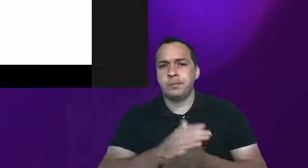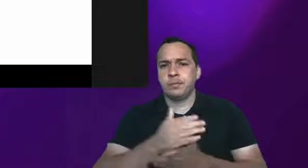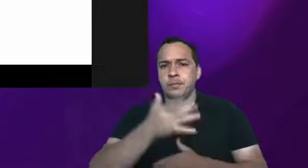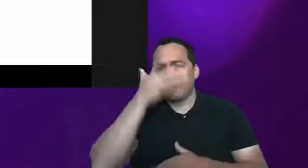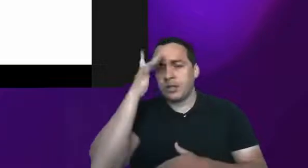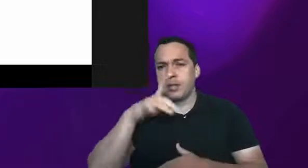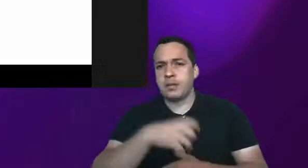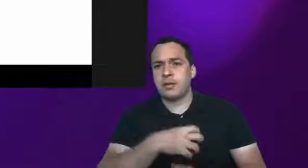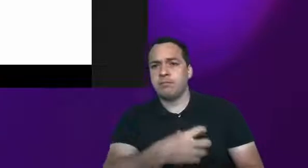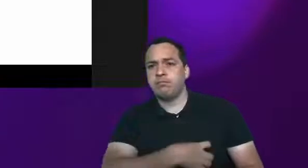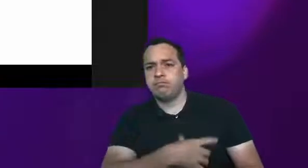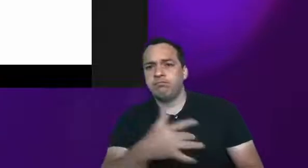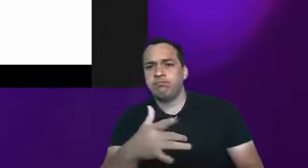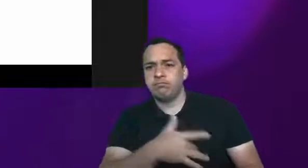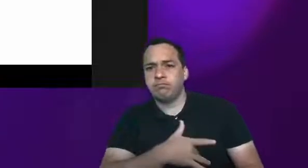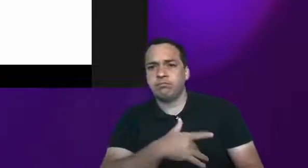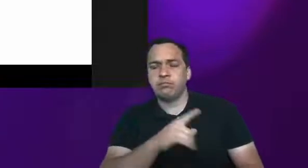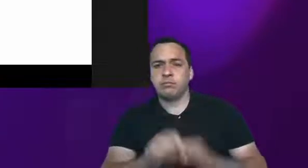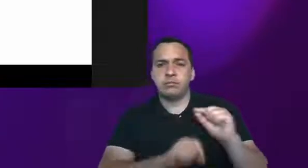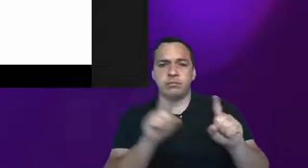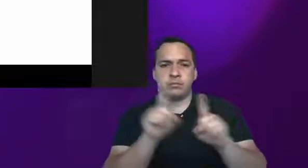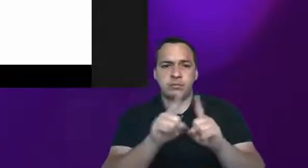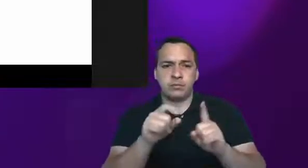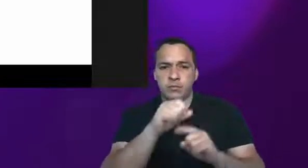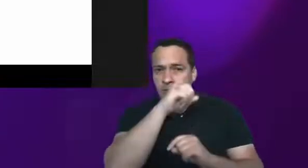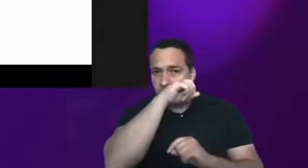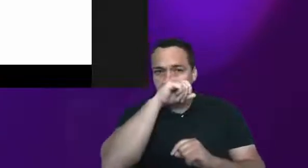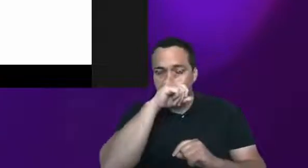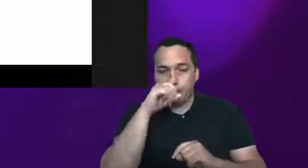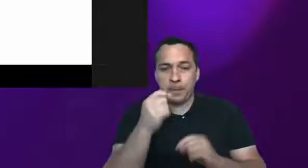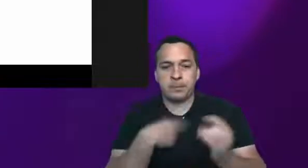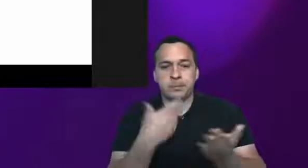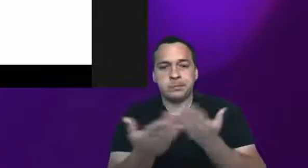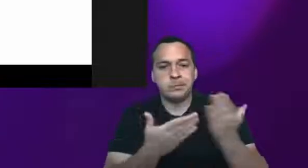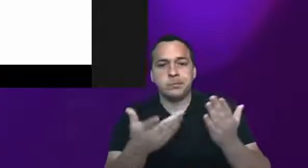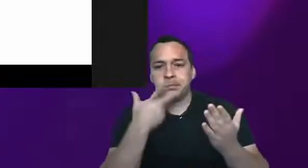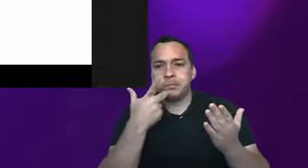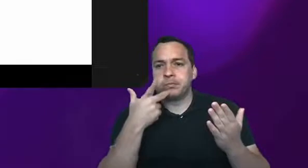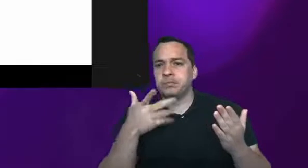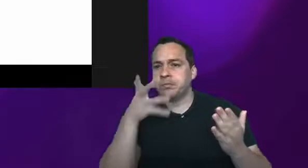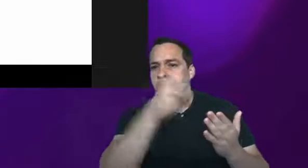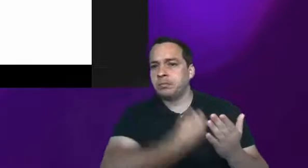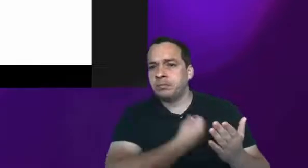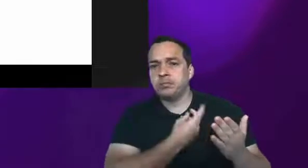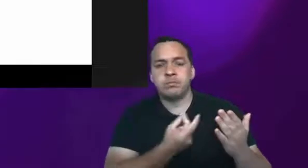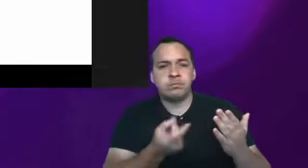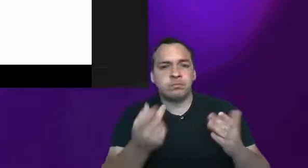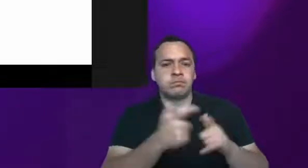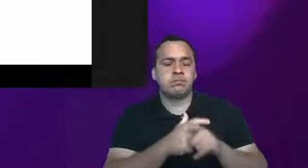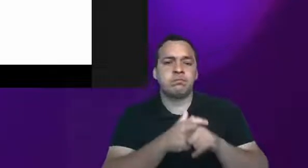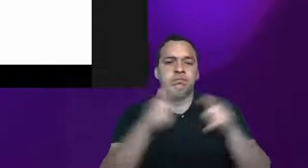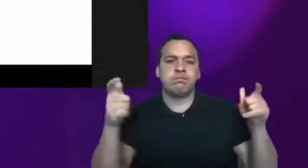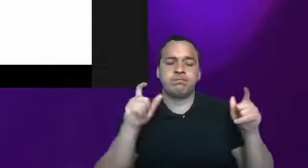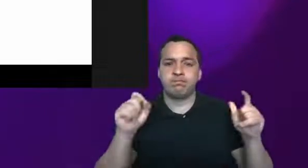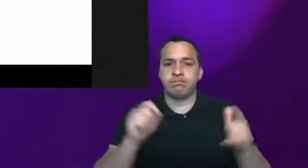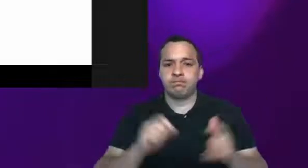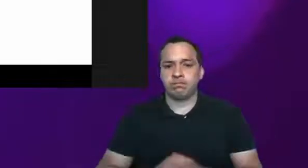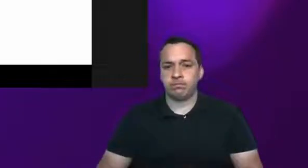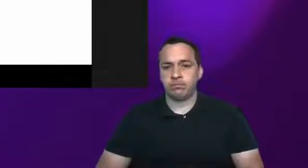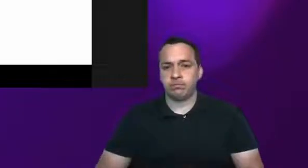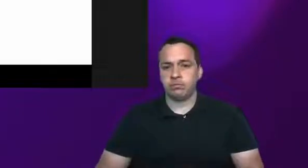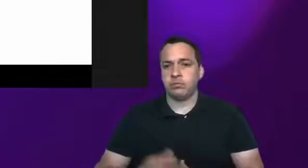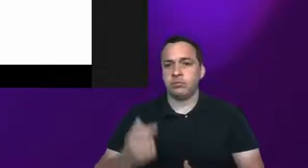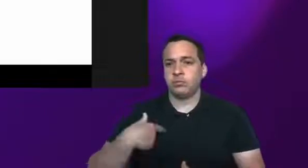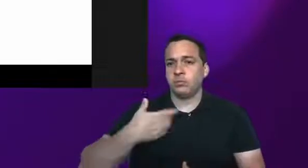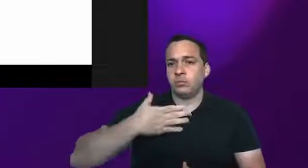pulmonares, e que a taxa de recorrência das metástases pulmonares é muito alta. Na verdade, isto é um facto, mas também percebemos